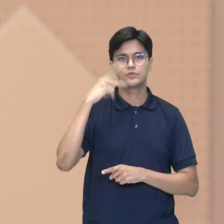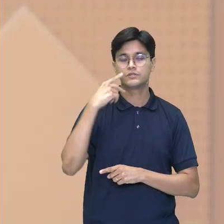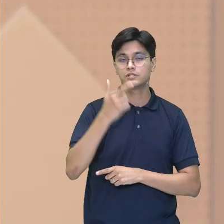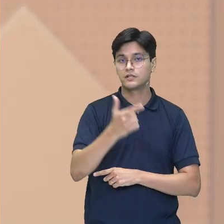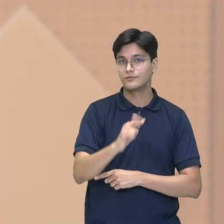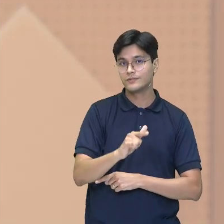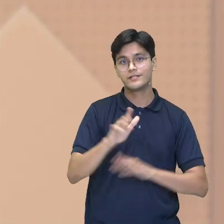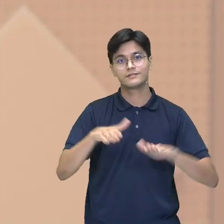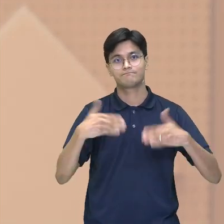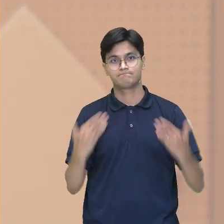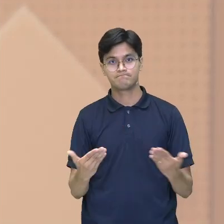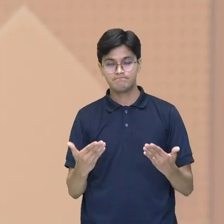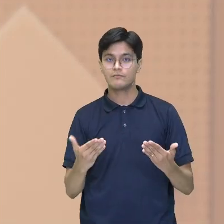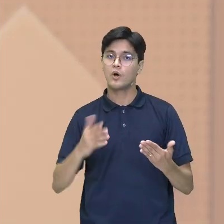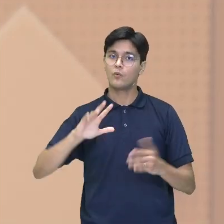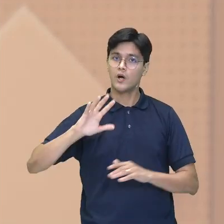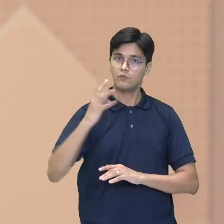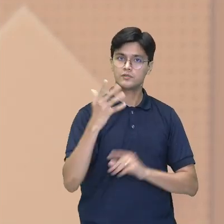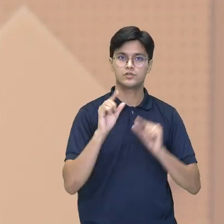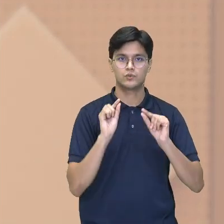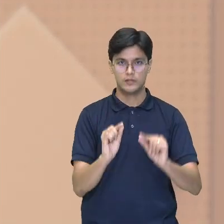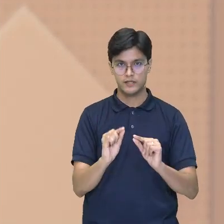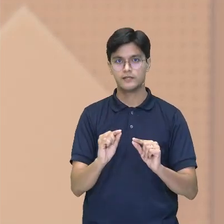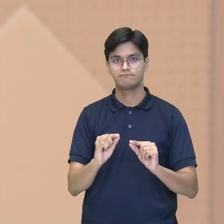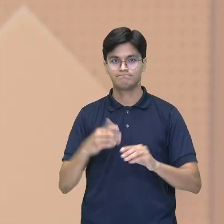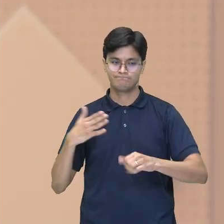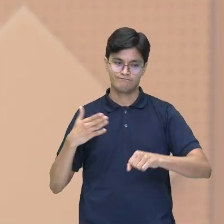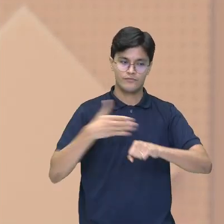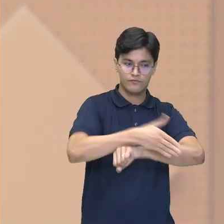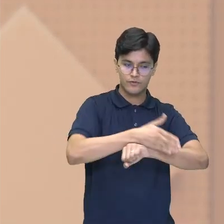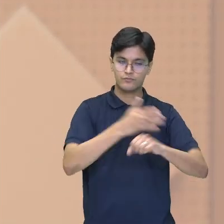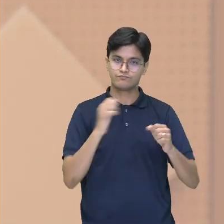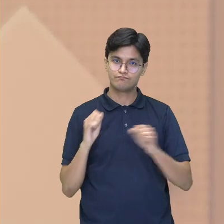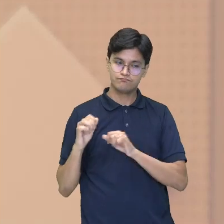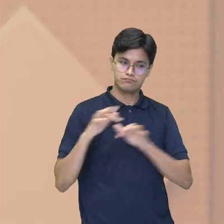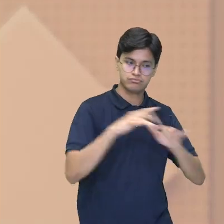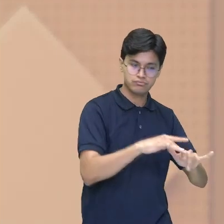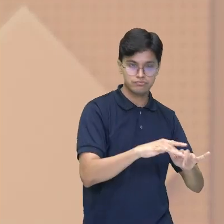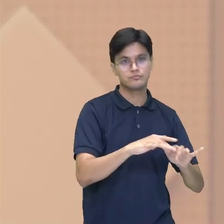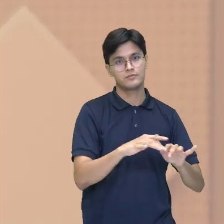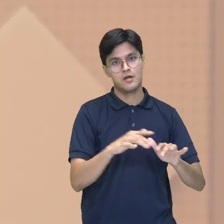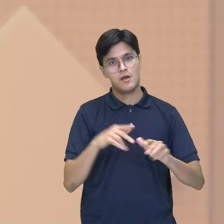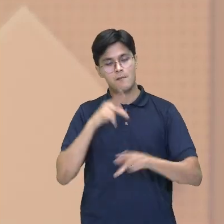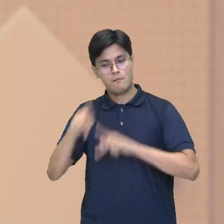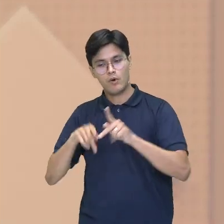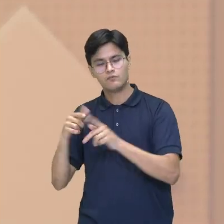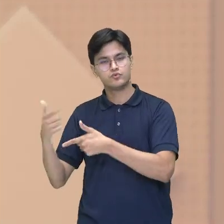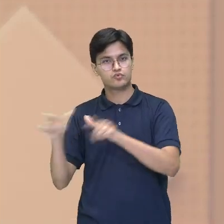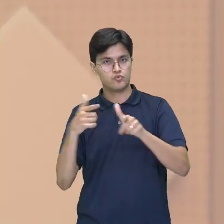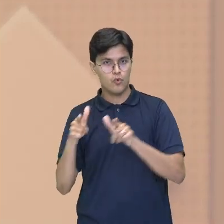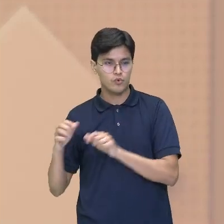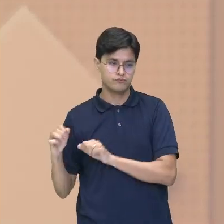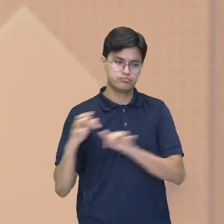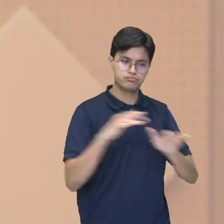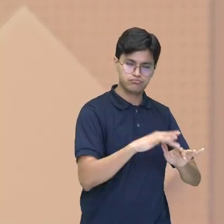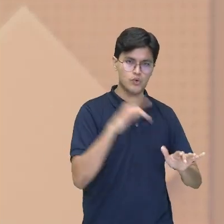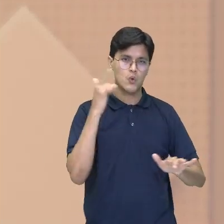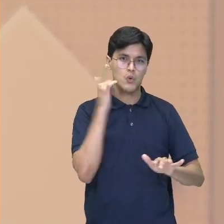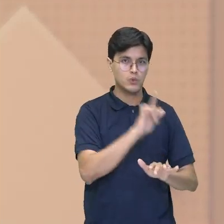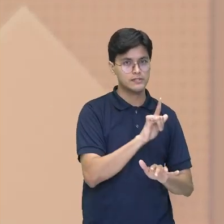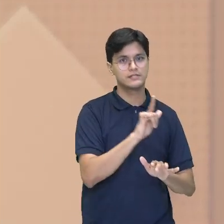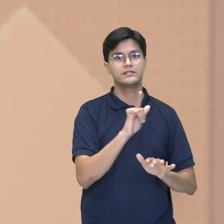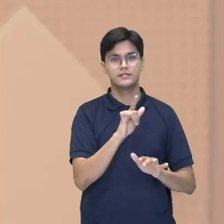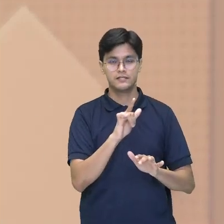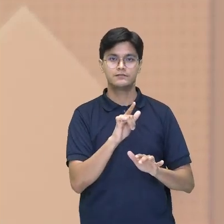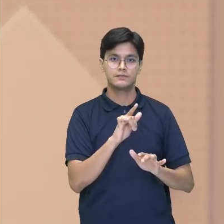acabam ali sendo invadidas e exploradas por outros povos que não são as comunidades quilombolas ou as